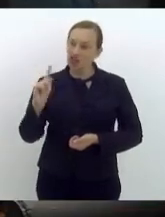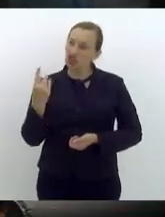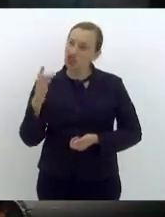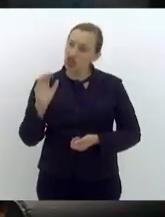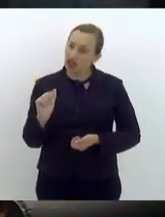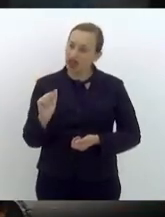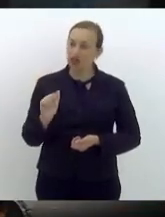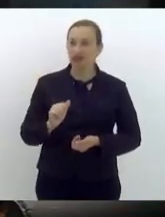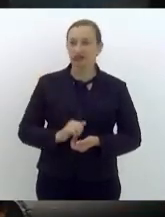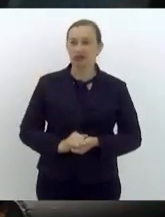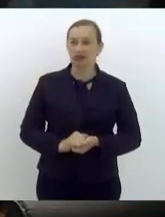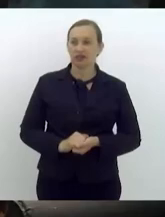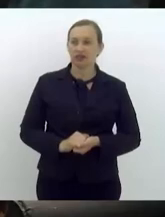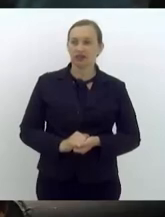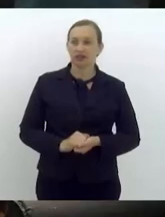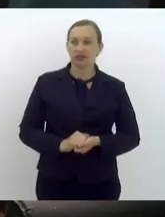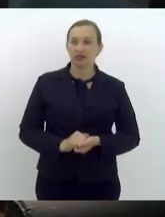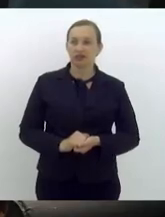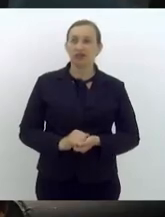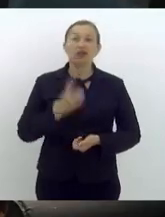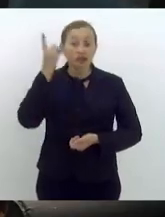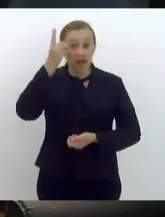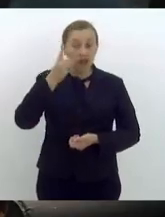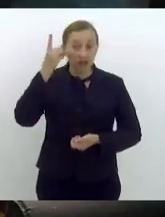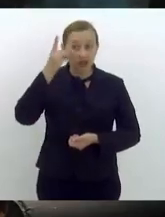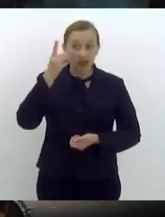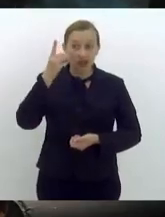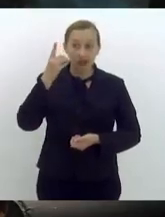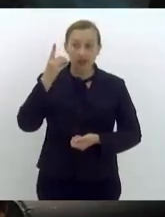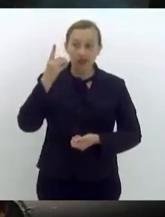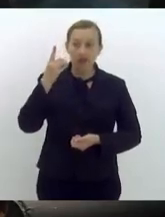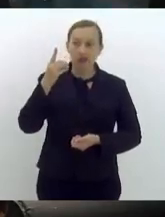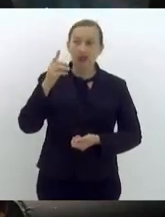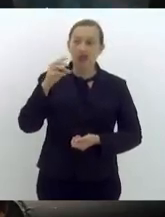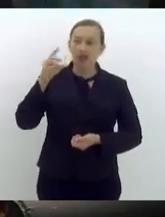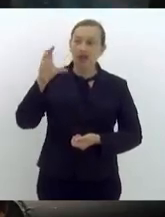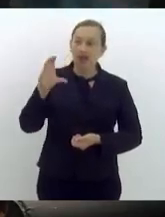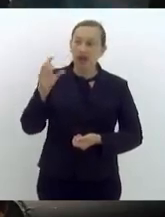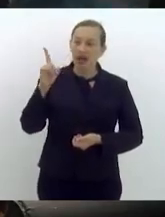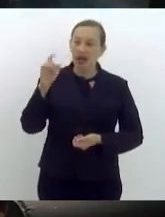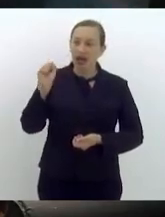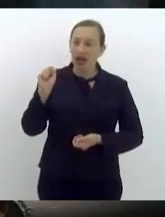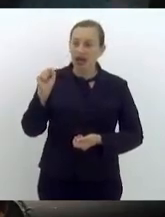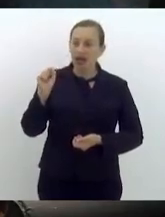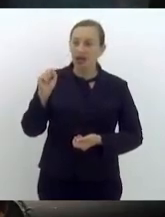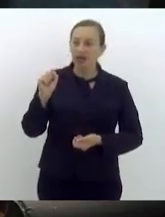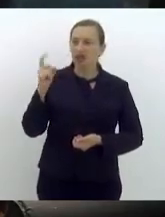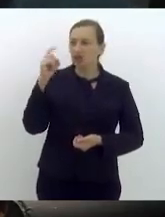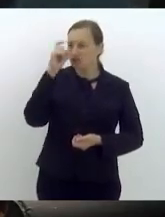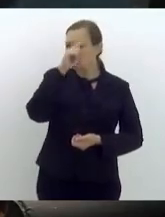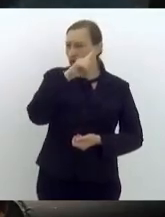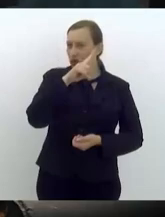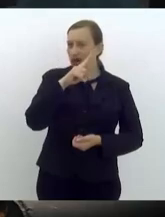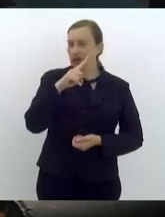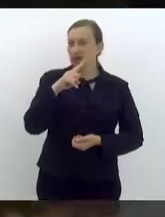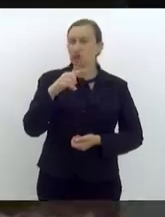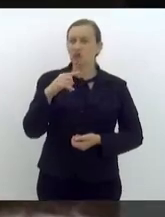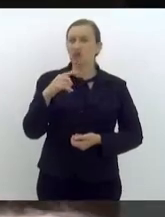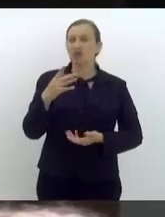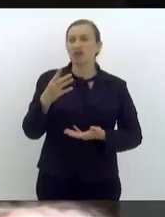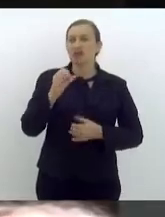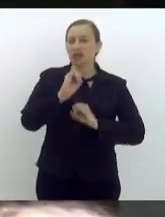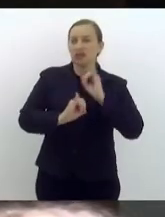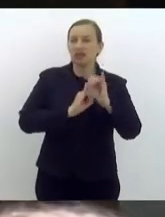Deputada Carla Machado. Deputado Carla. Presidenta, Carla Machado está com dificuldade na internet e pediu para encaminhar o